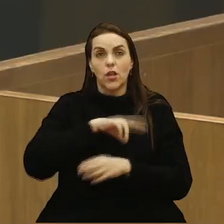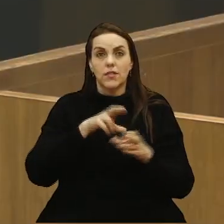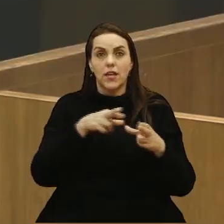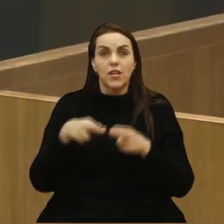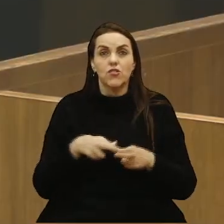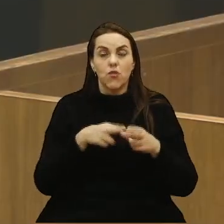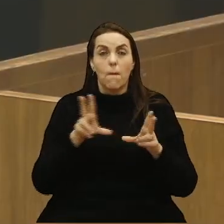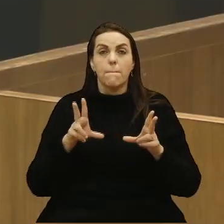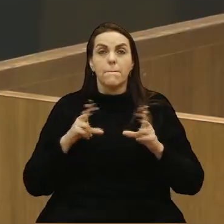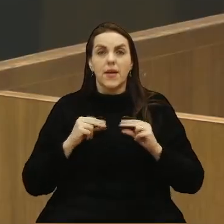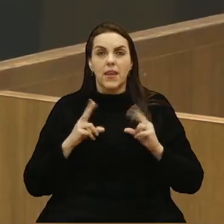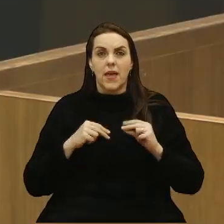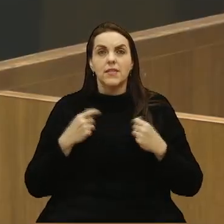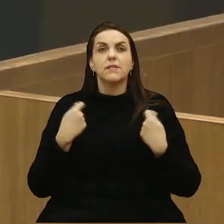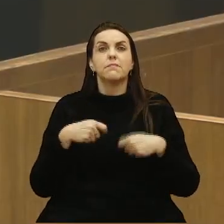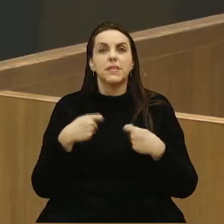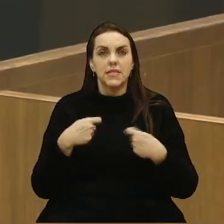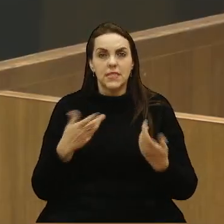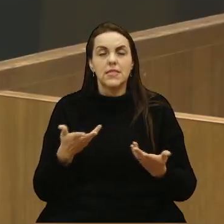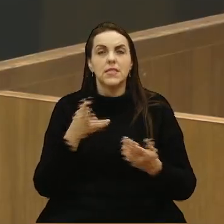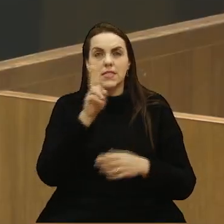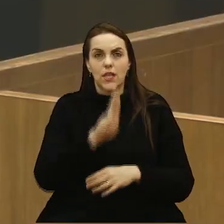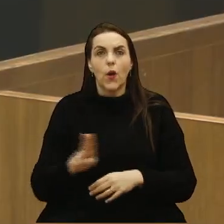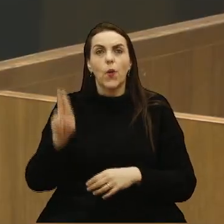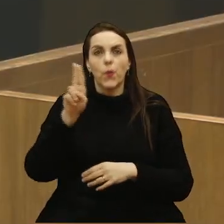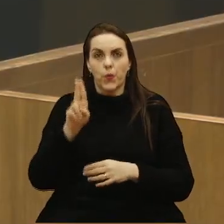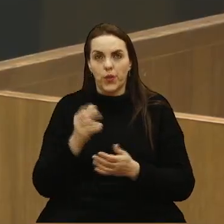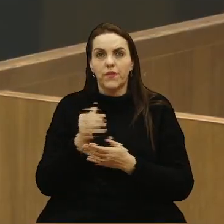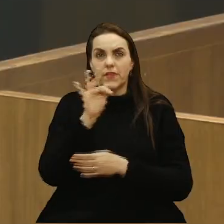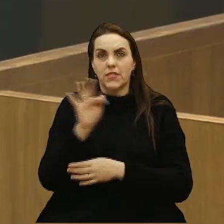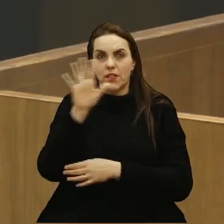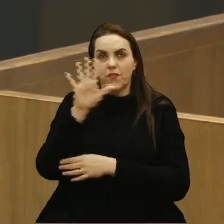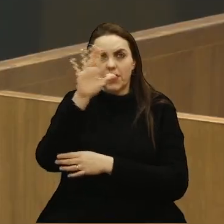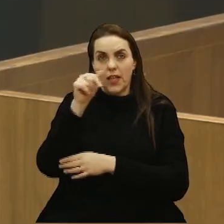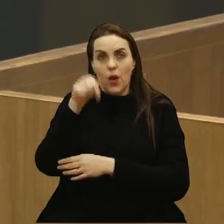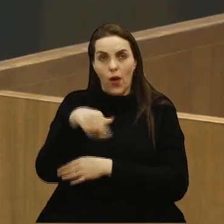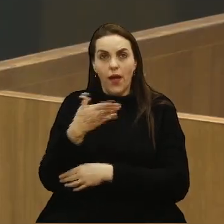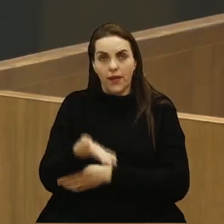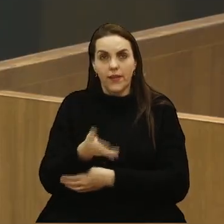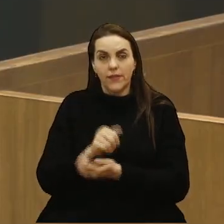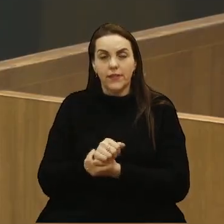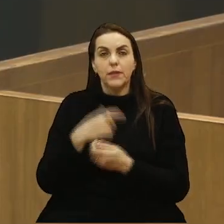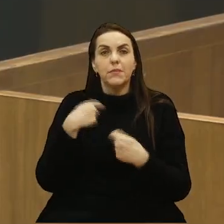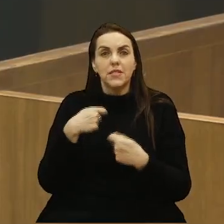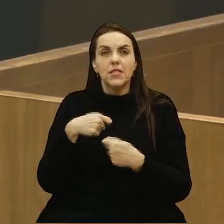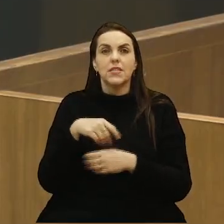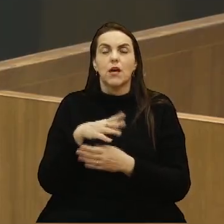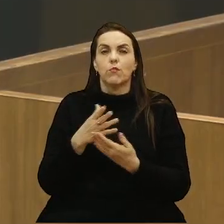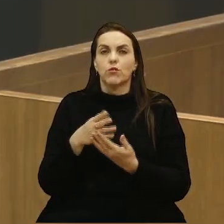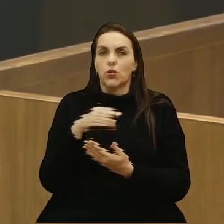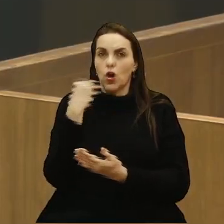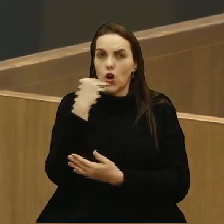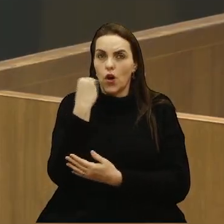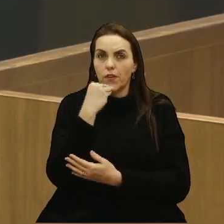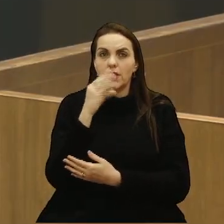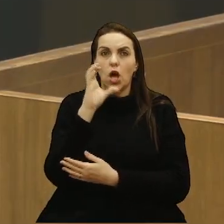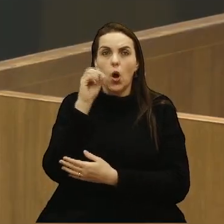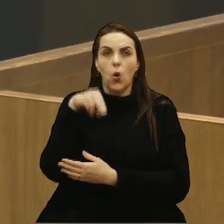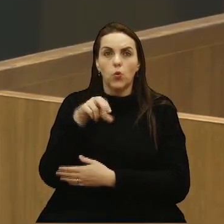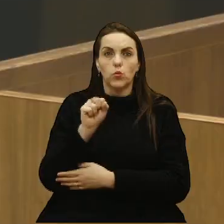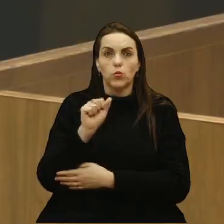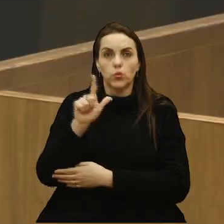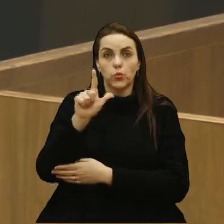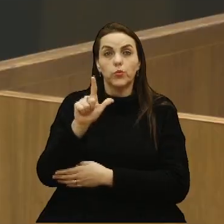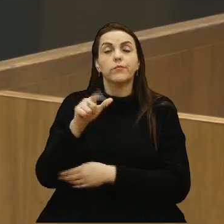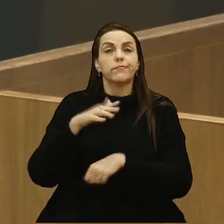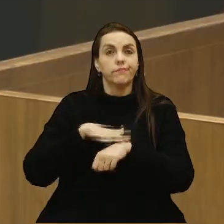merece e precisa ter a Universidade Federal. Aqui nós precisamos convencer o Consum nesse